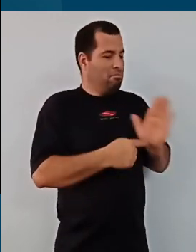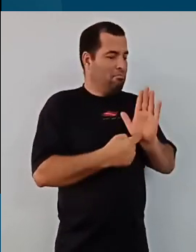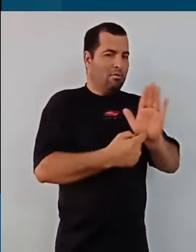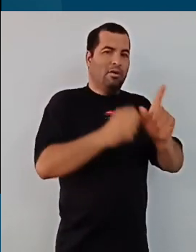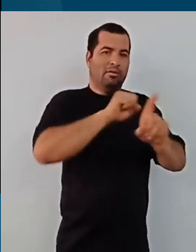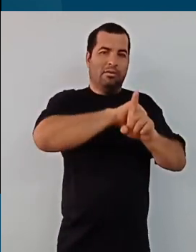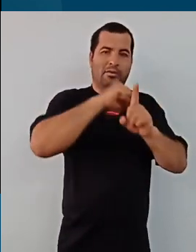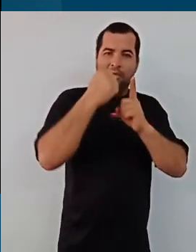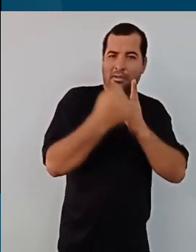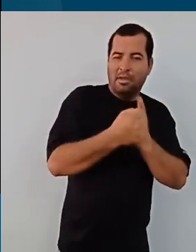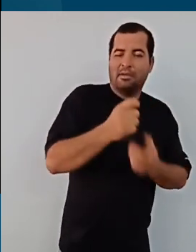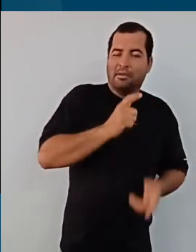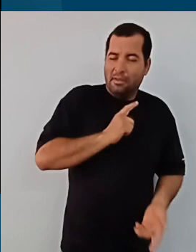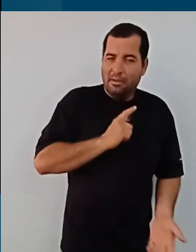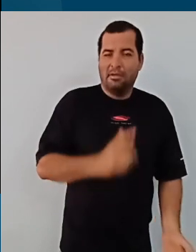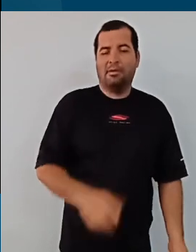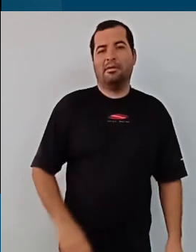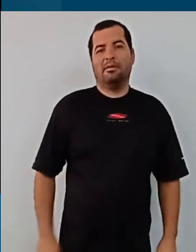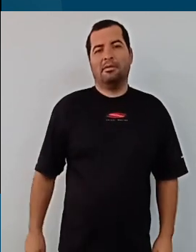qual ela está imersa.